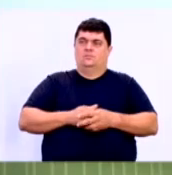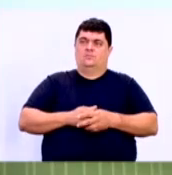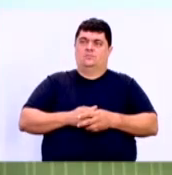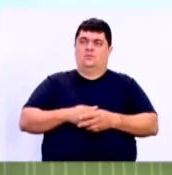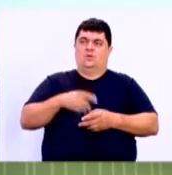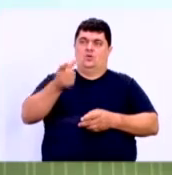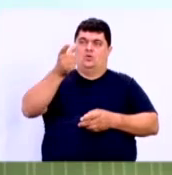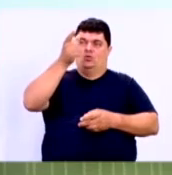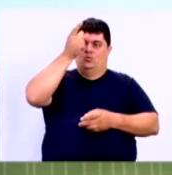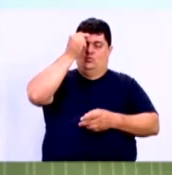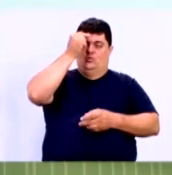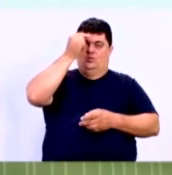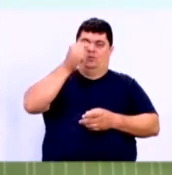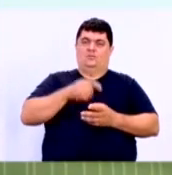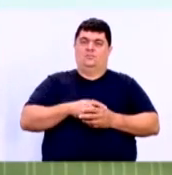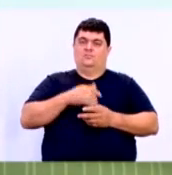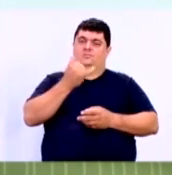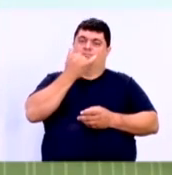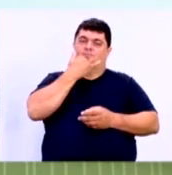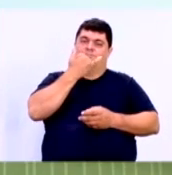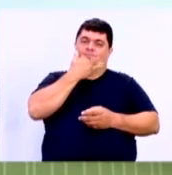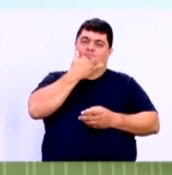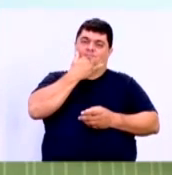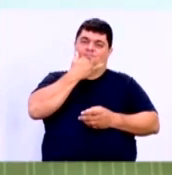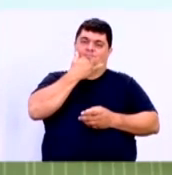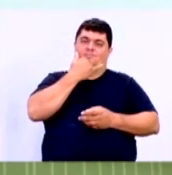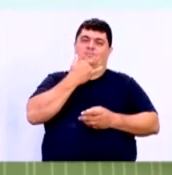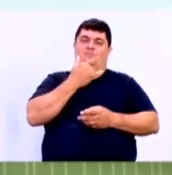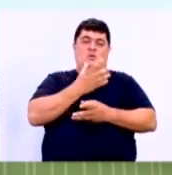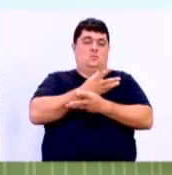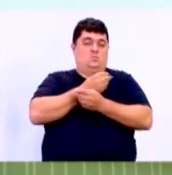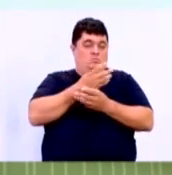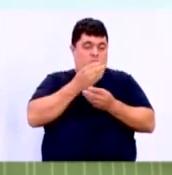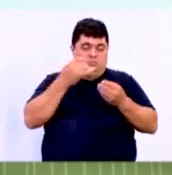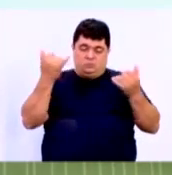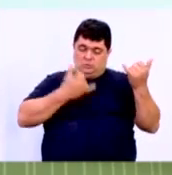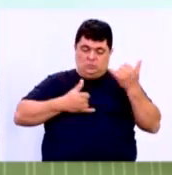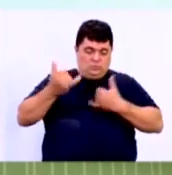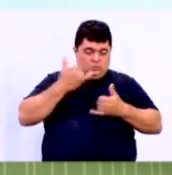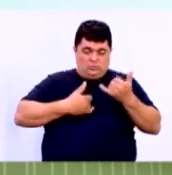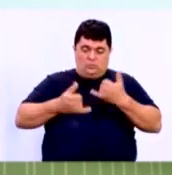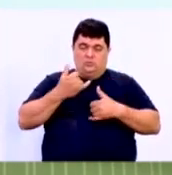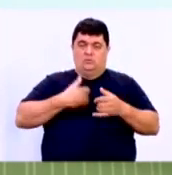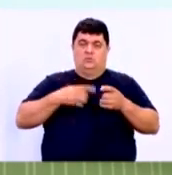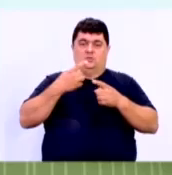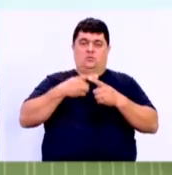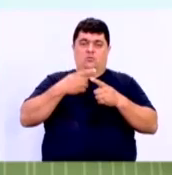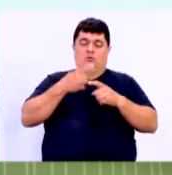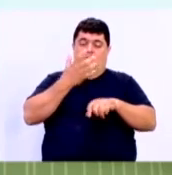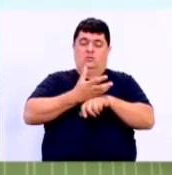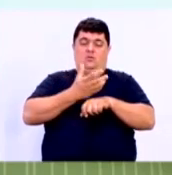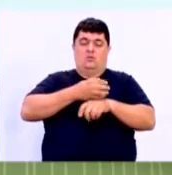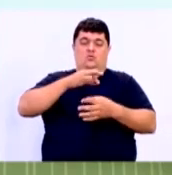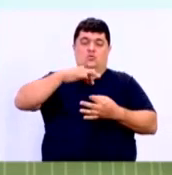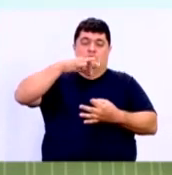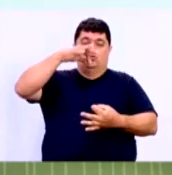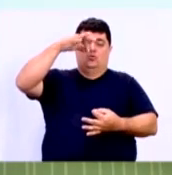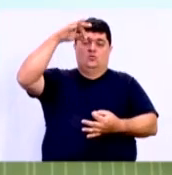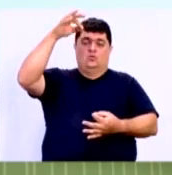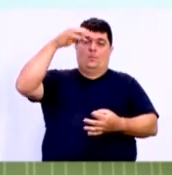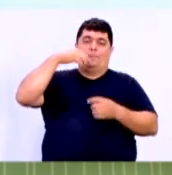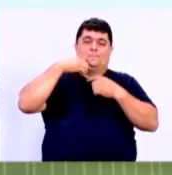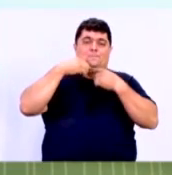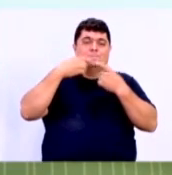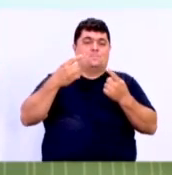Ufa! Gente, desculpa. Foi corrido, é porque é uma matéria extensa, mas que eu não